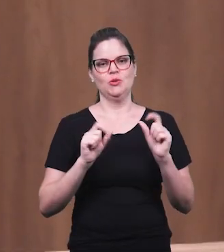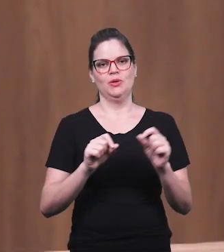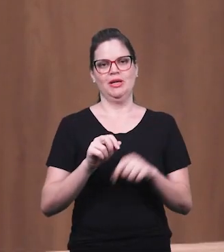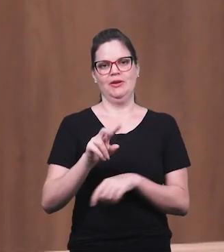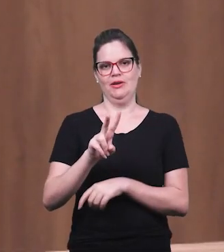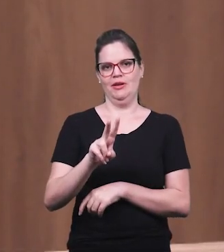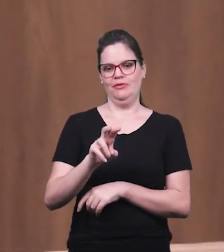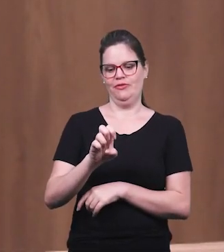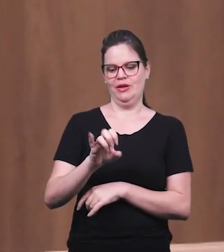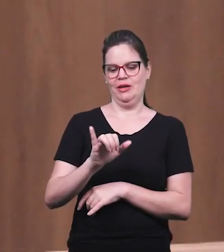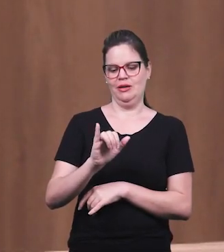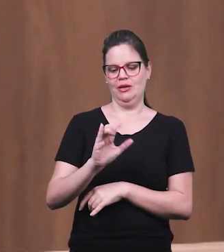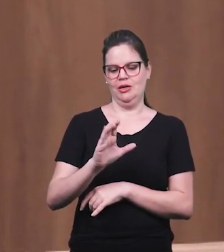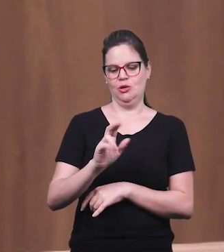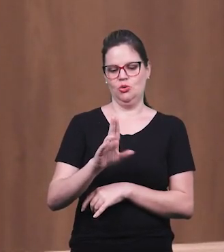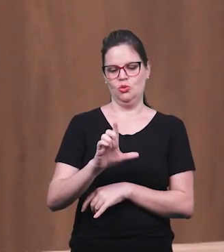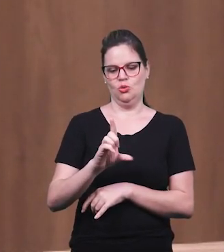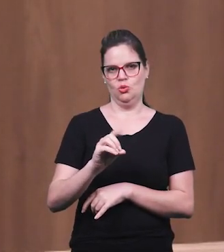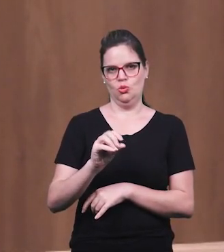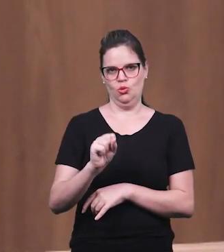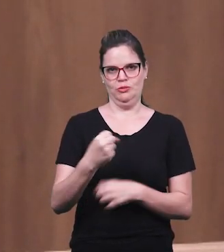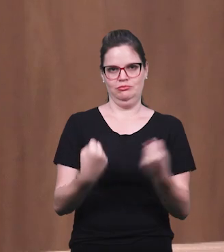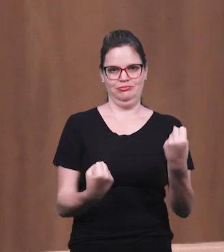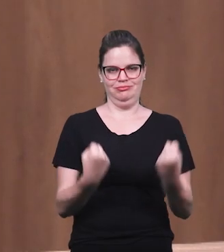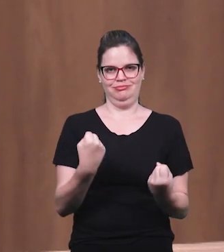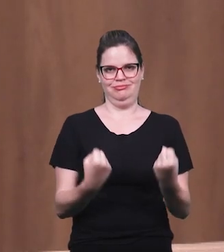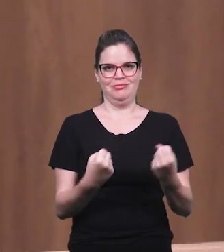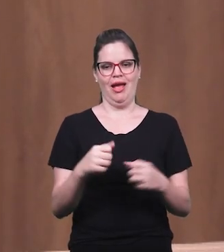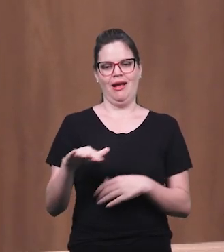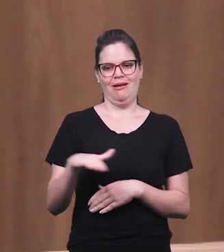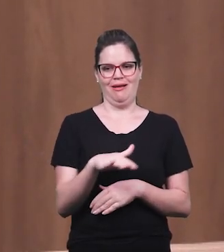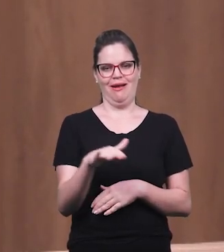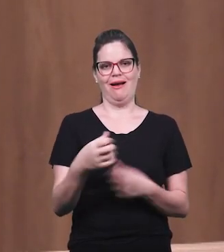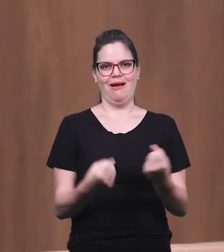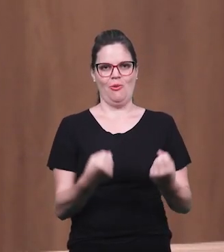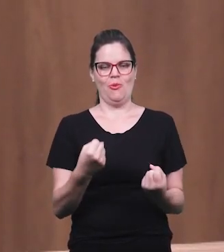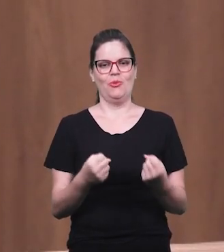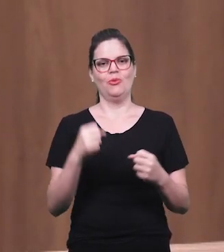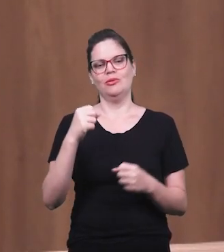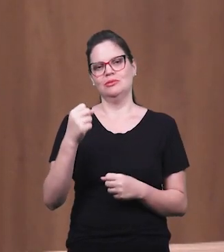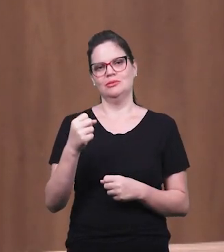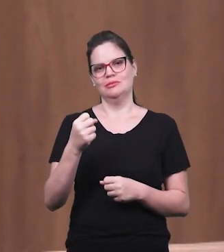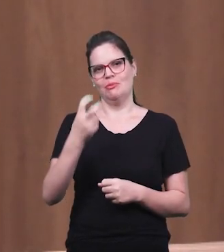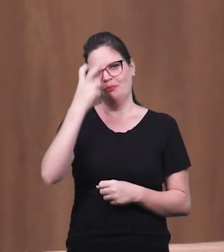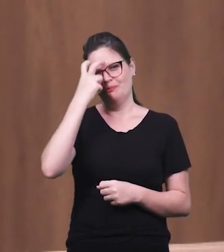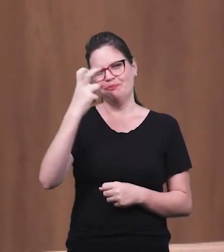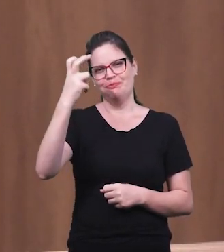inteligentes, né? Então eu desenvolvo, né, junto com a minha equipe, com meus alunos, né, com meus